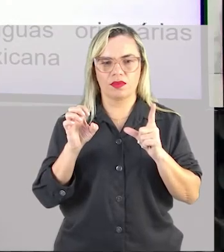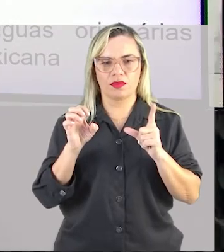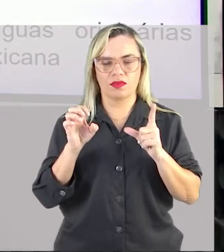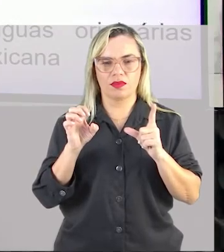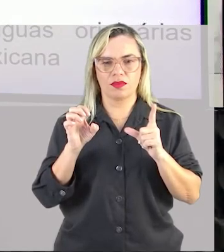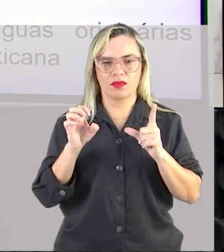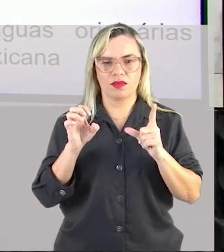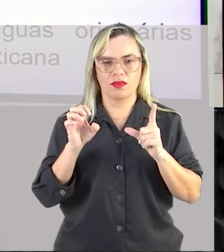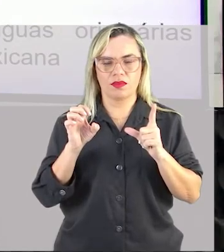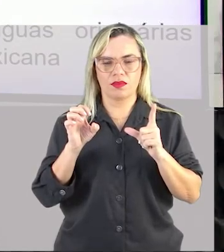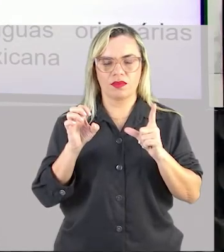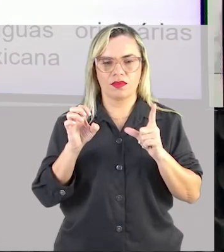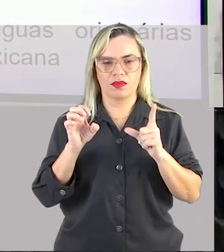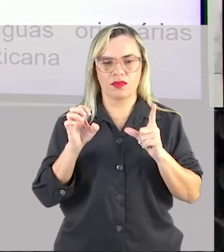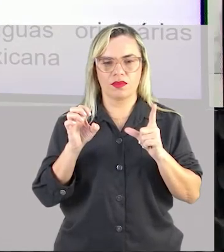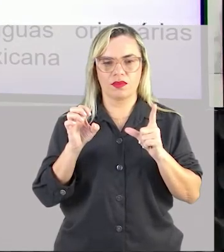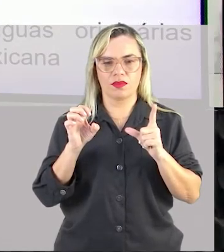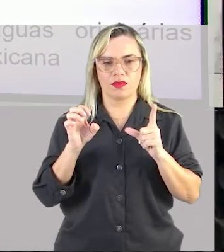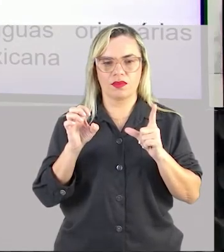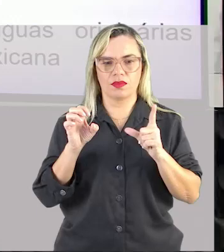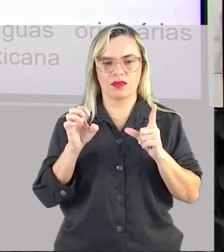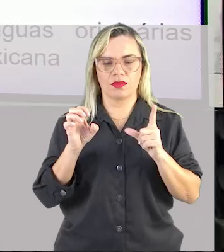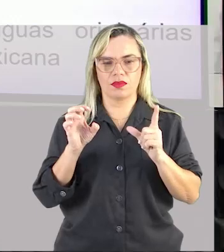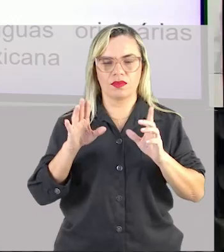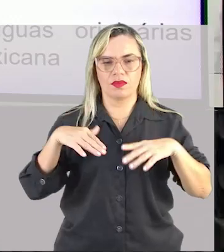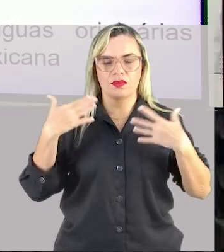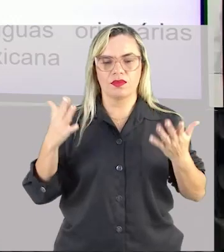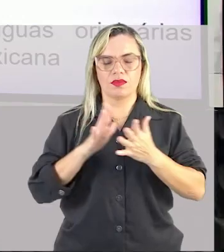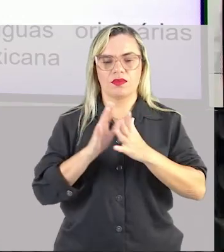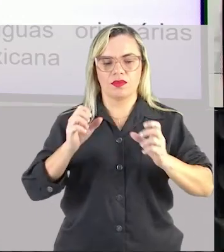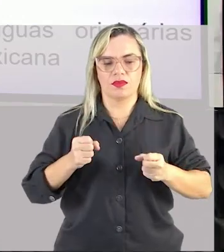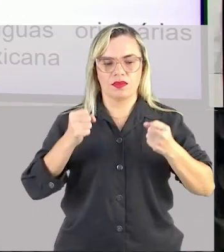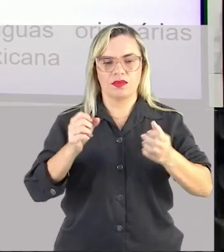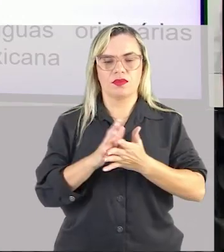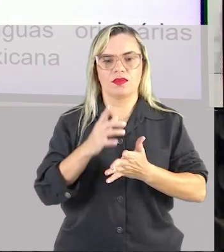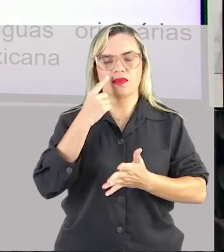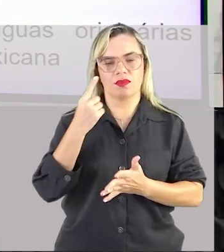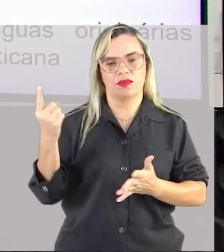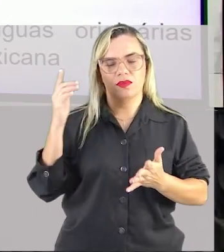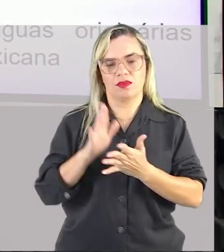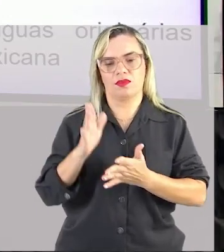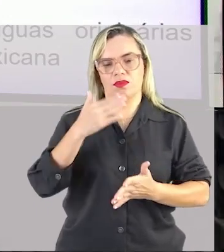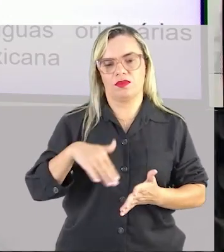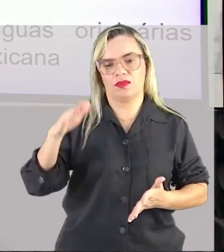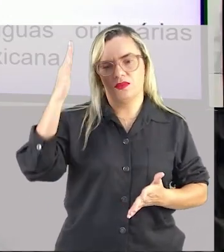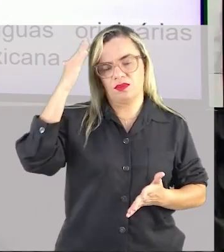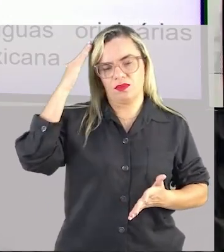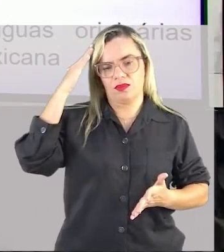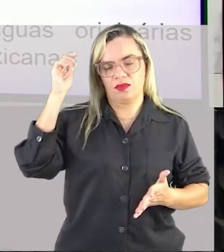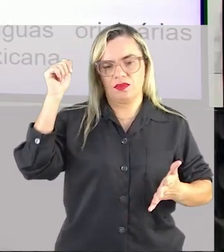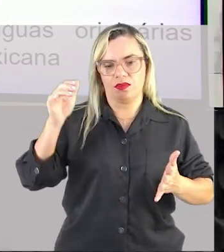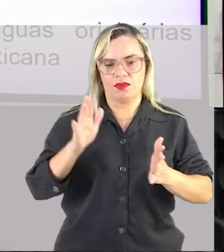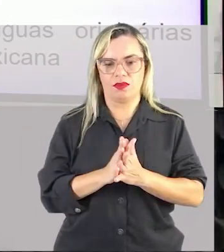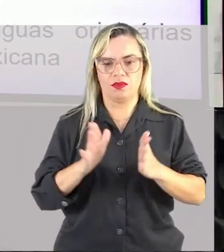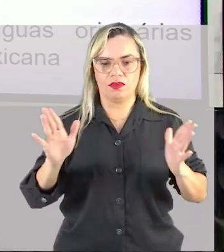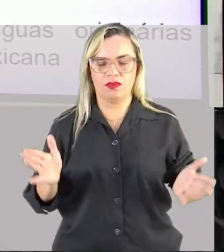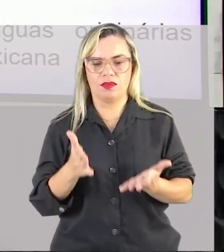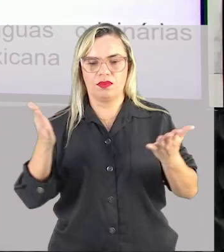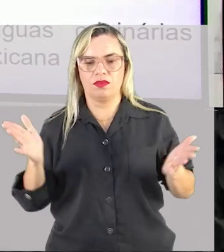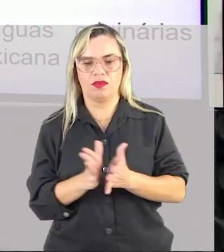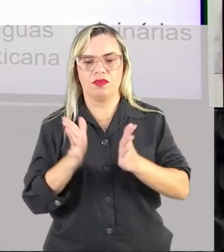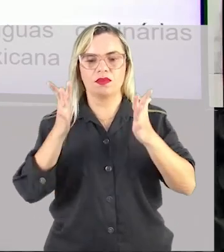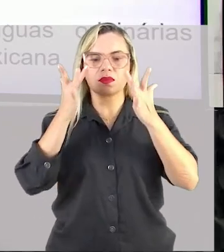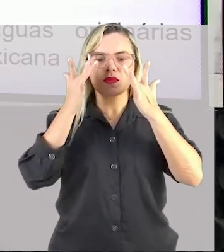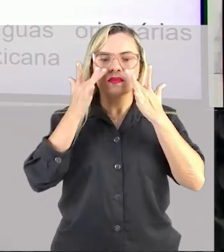garantindo a diversidade linguística mexicana. Então, o que a gente pode observar aqui? difundir a arte iconográfica, ou seja,